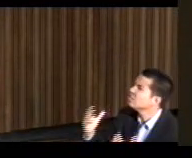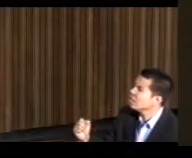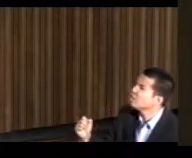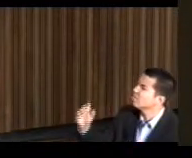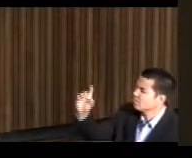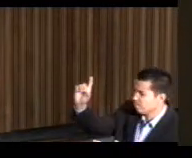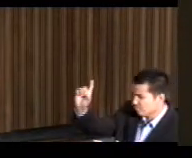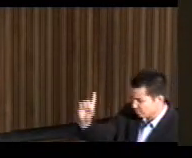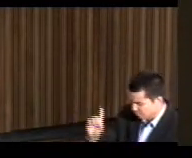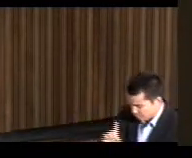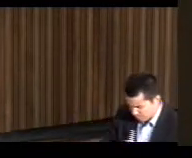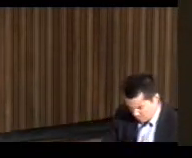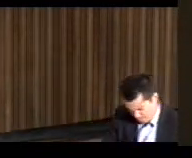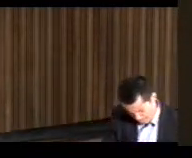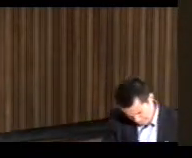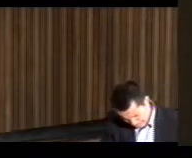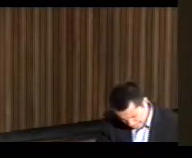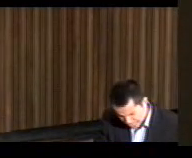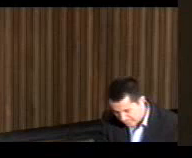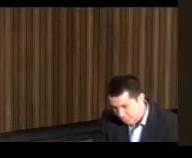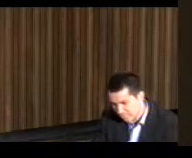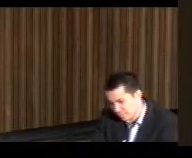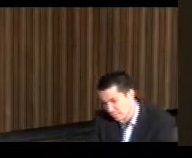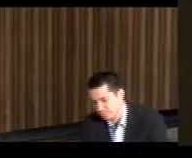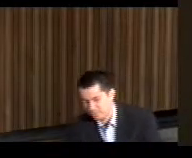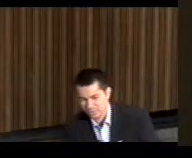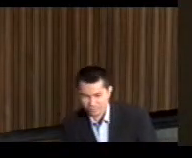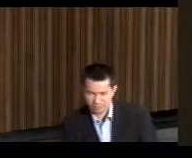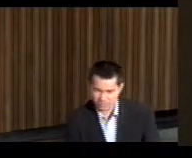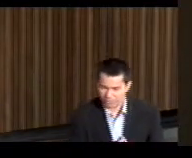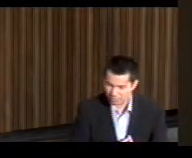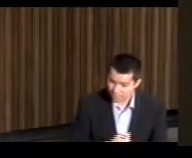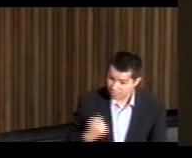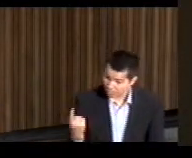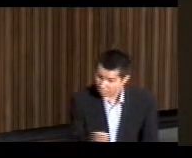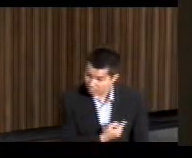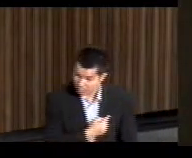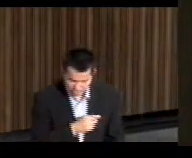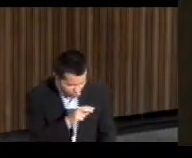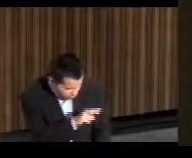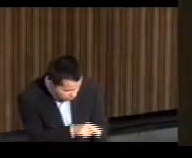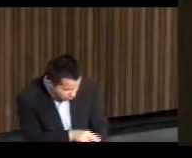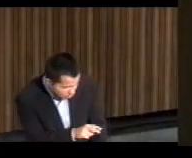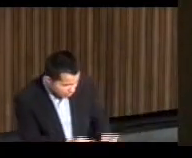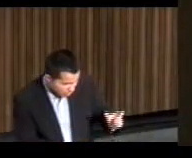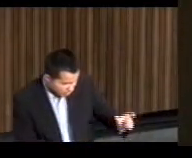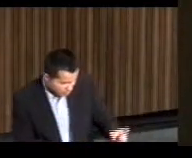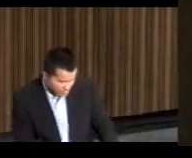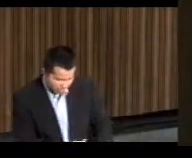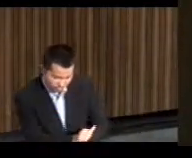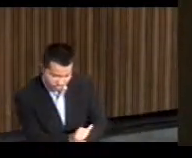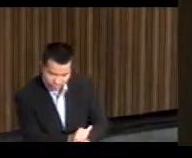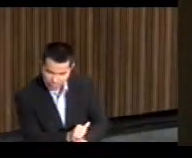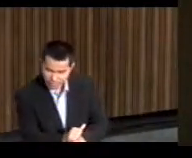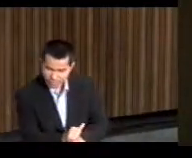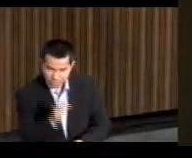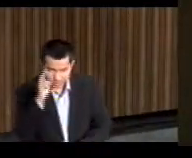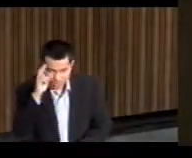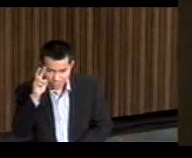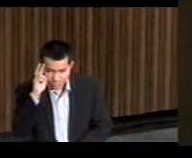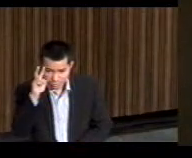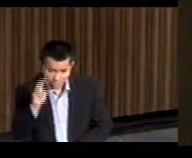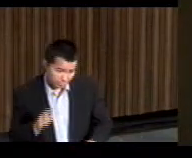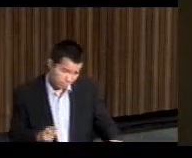fazer conosco. E o bonito dessa história é que no meio dessa confusão, dessa luta, que a gente vai